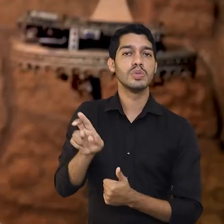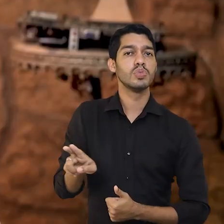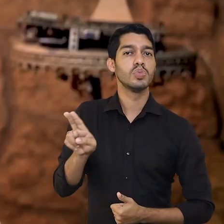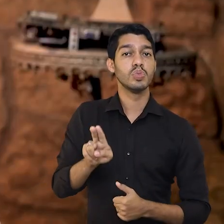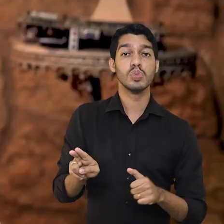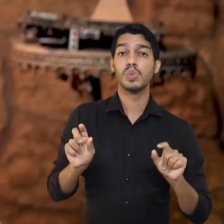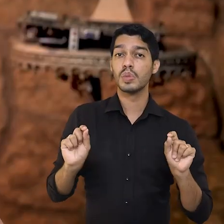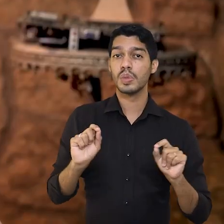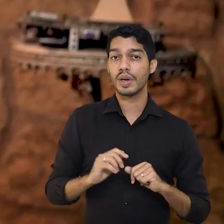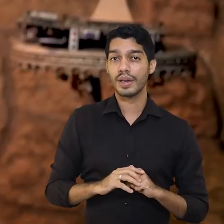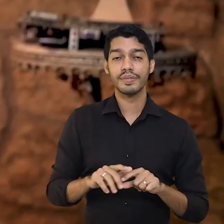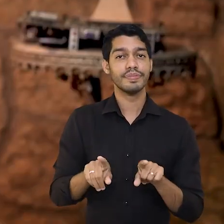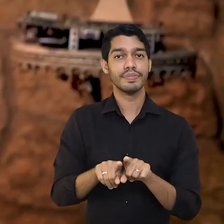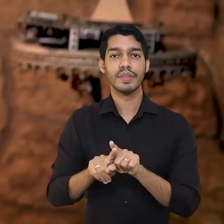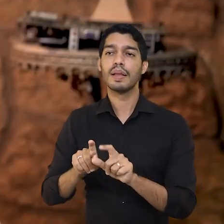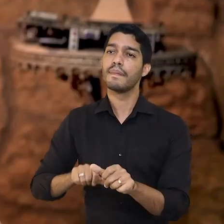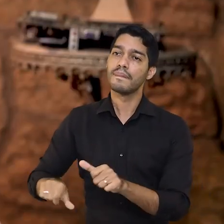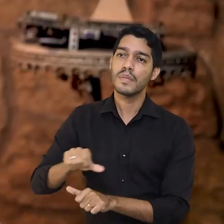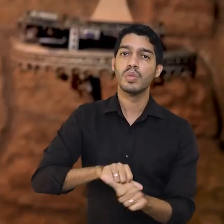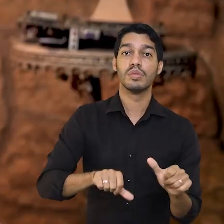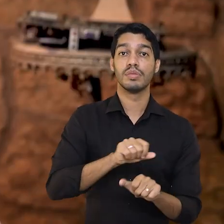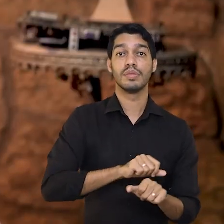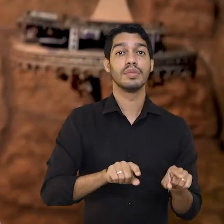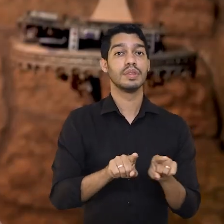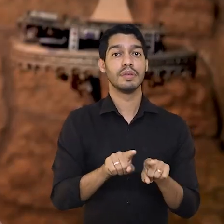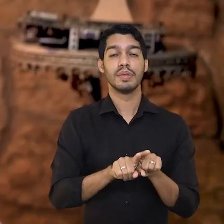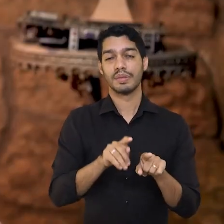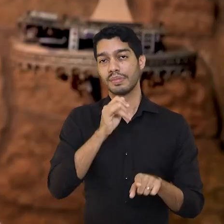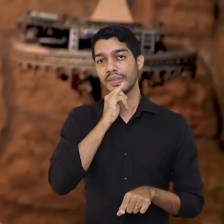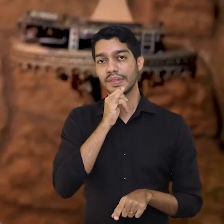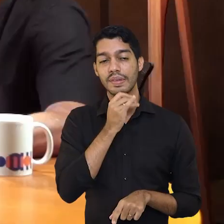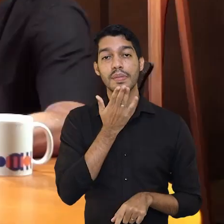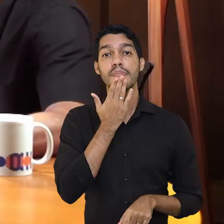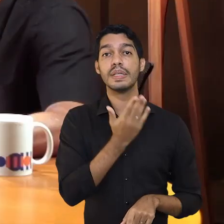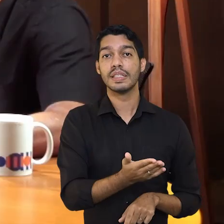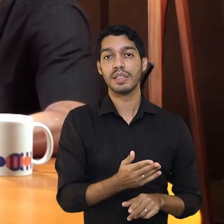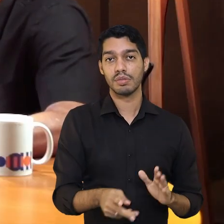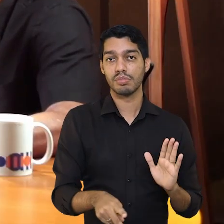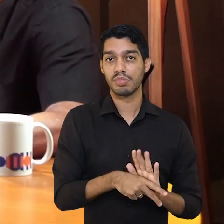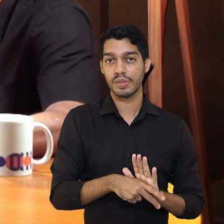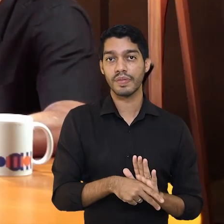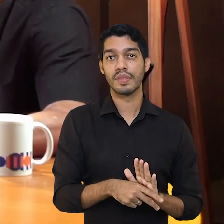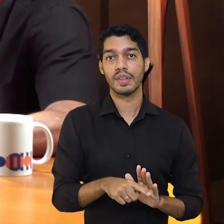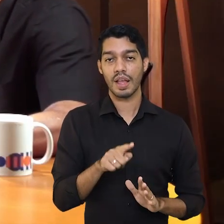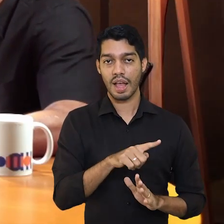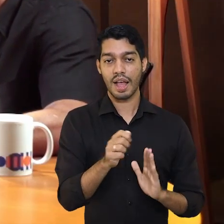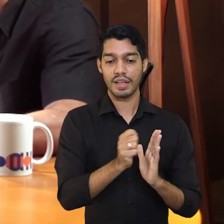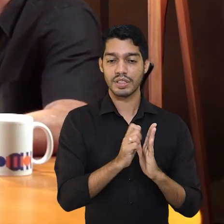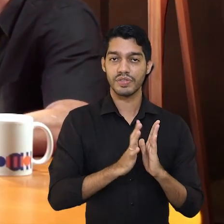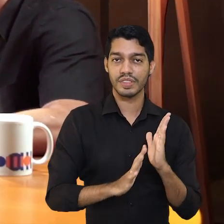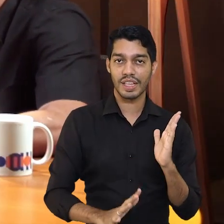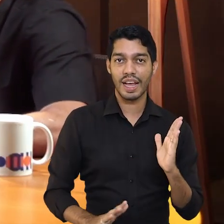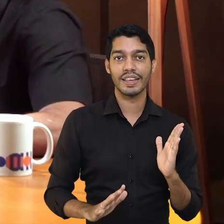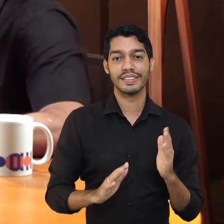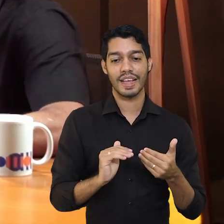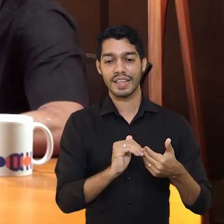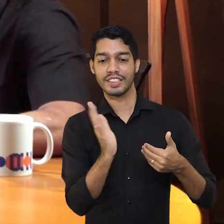usando, mas o que mudou também no próprio pedido, né, de atividade